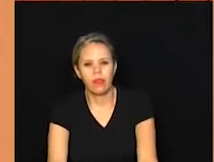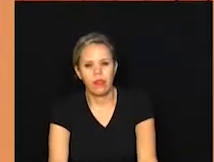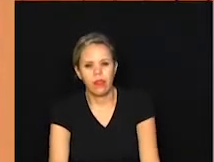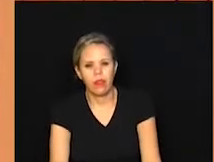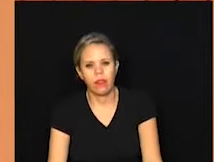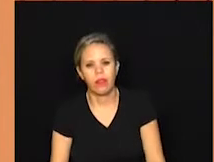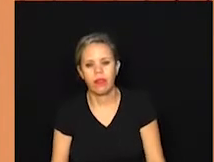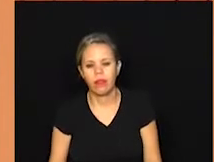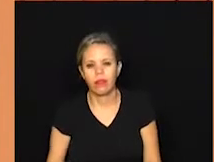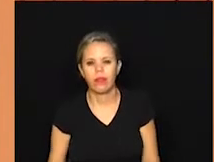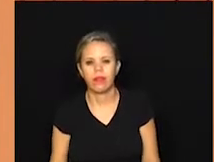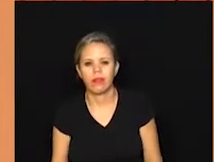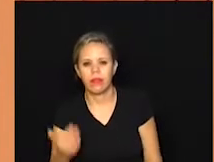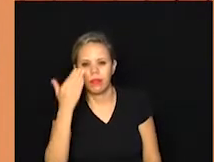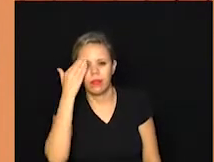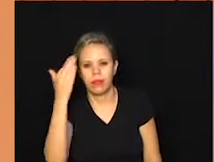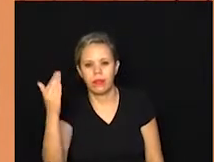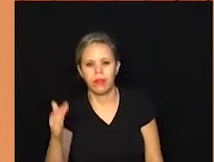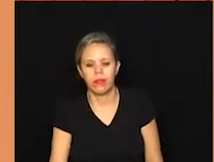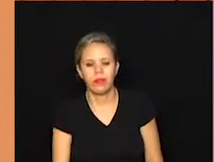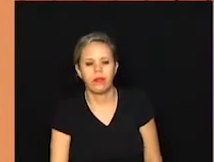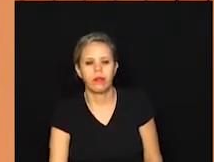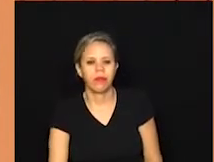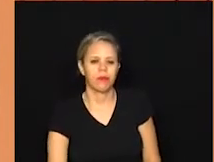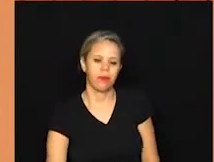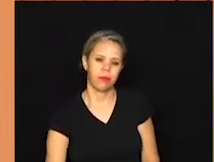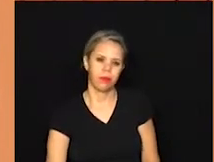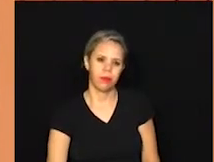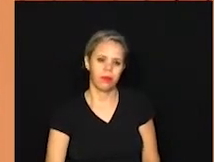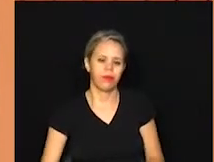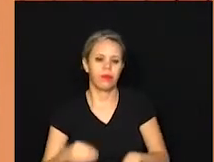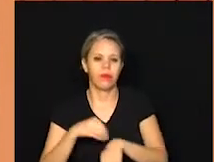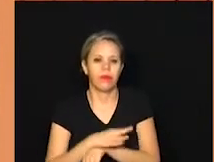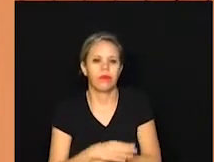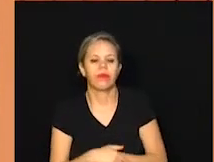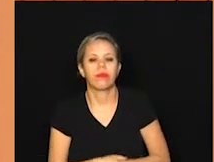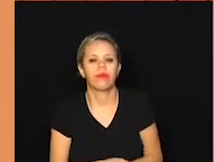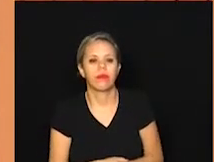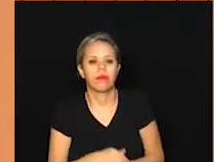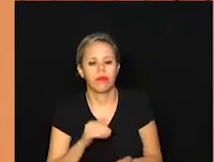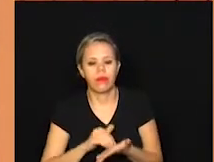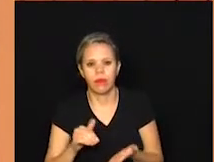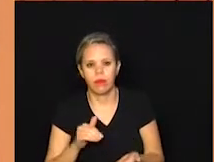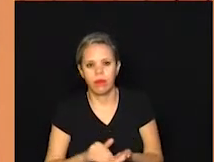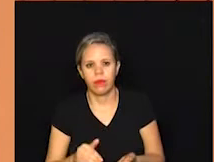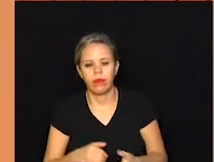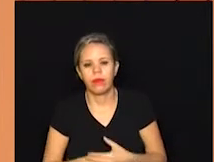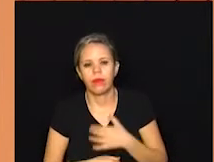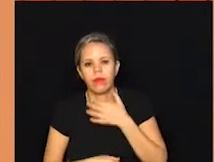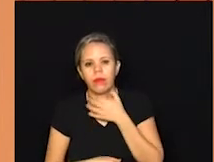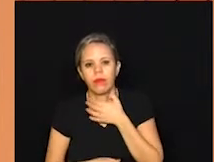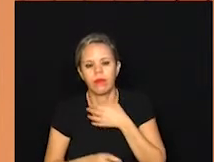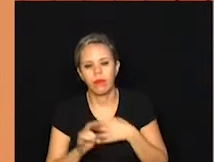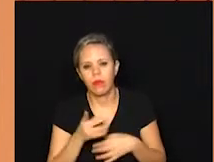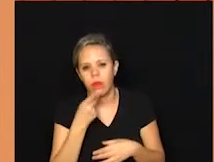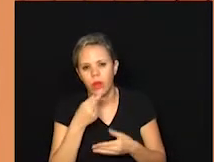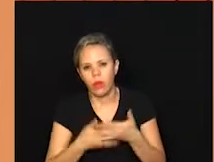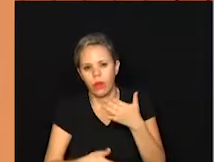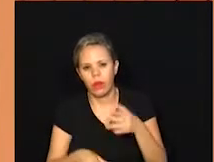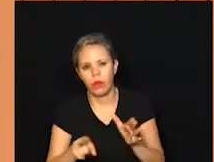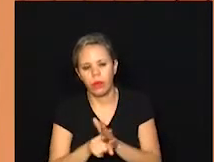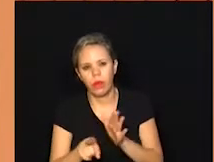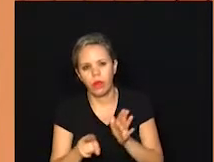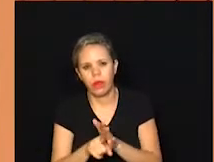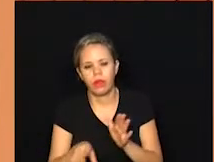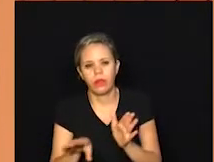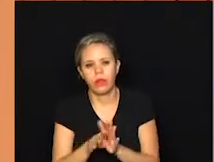Imagina, Tagino, eu agradeço. Vou passar aqui para a nossa secretária, né? Não só para comentar essas perguntas que